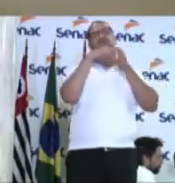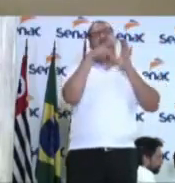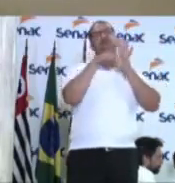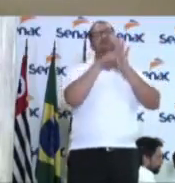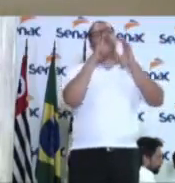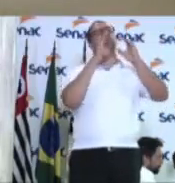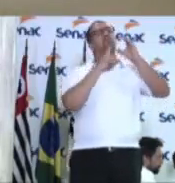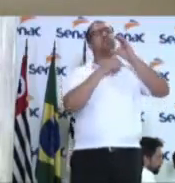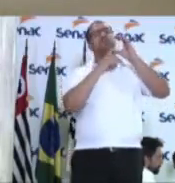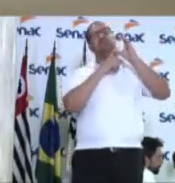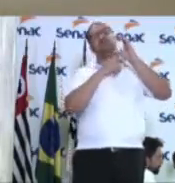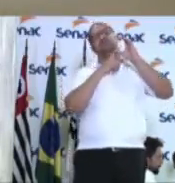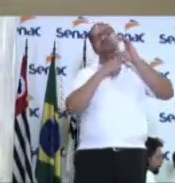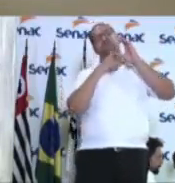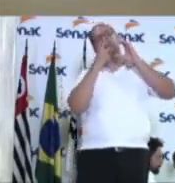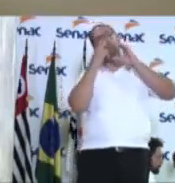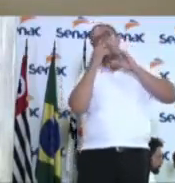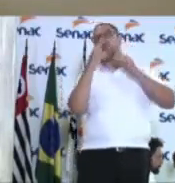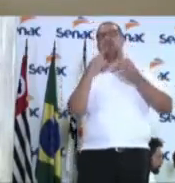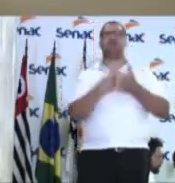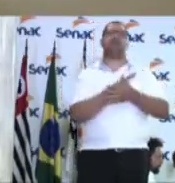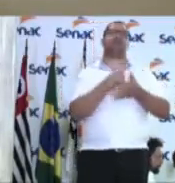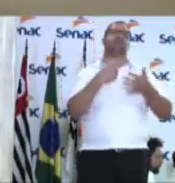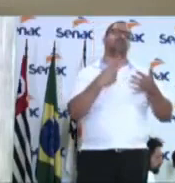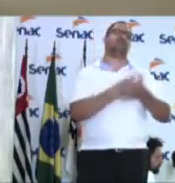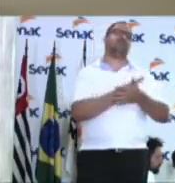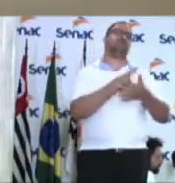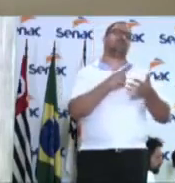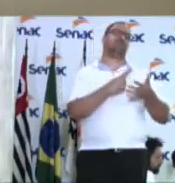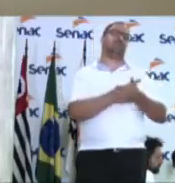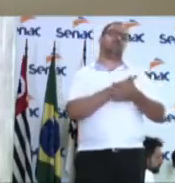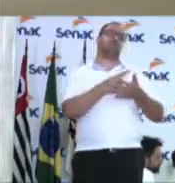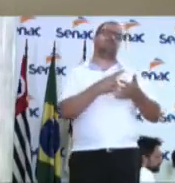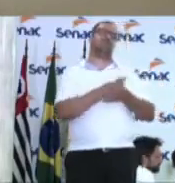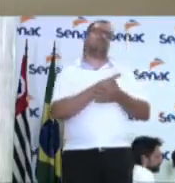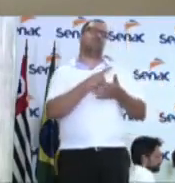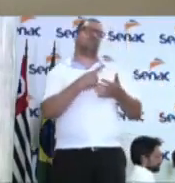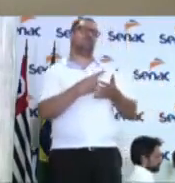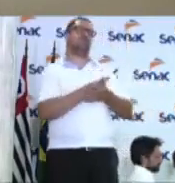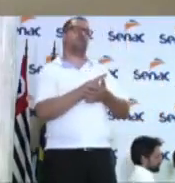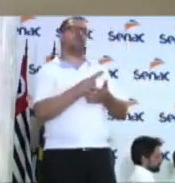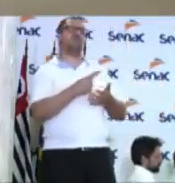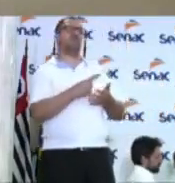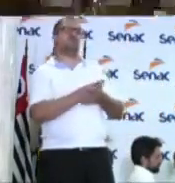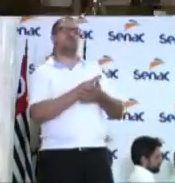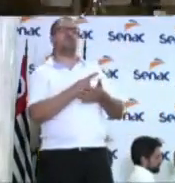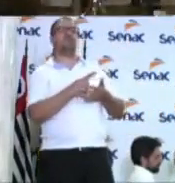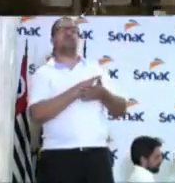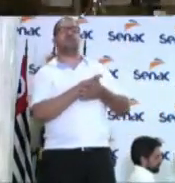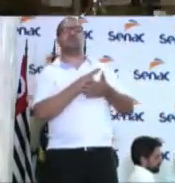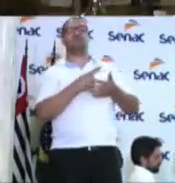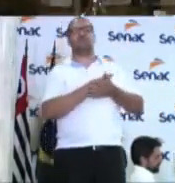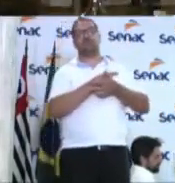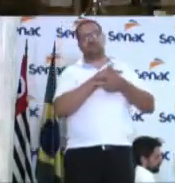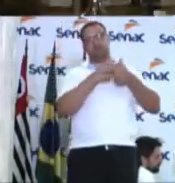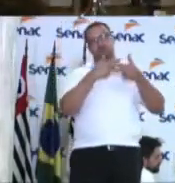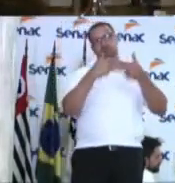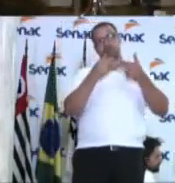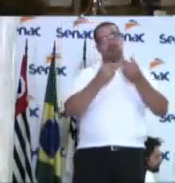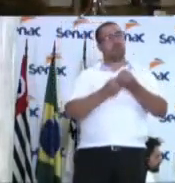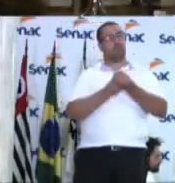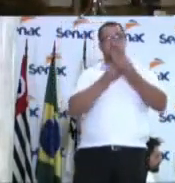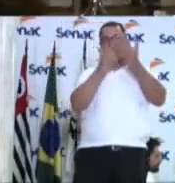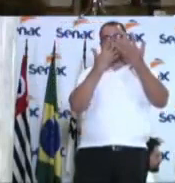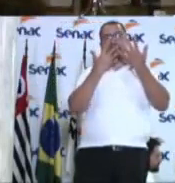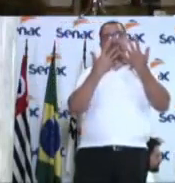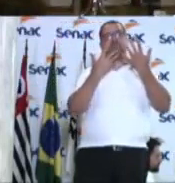cliente, isso provavelmente vai dar merda. Porque hoje em dia as coisas são muito mais claras, muito mais transparentes. Então, acho que é um pouco